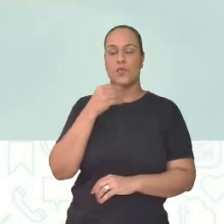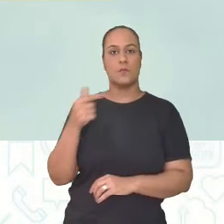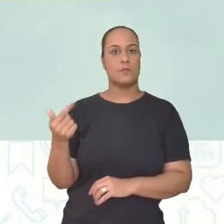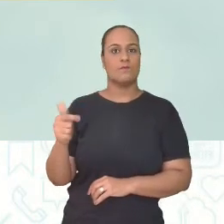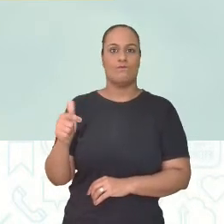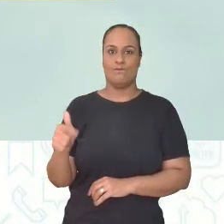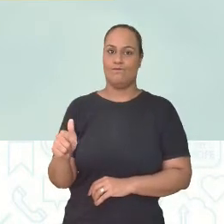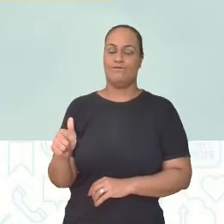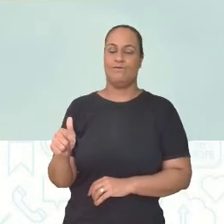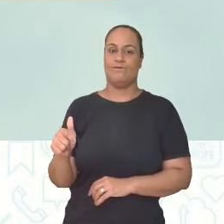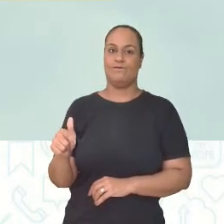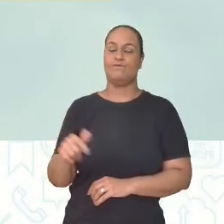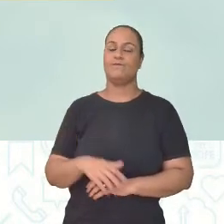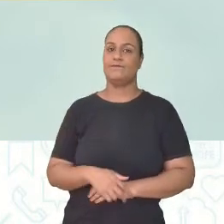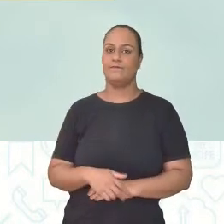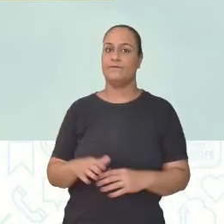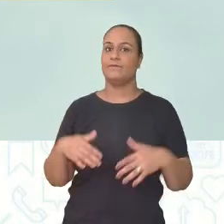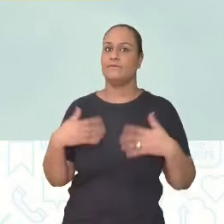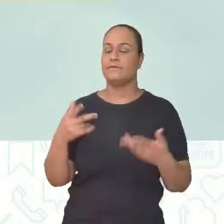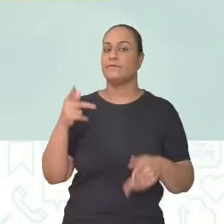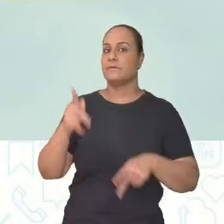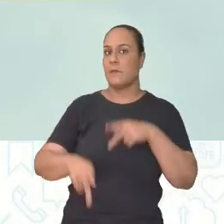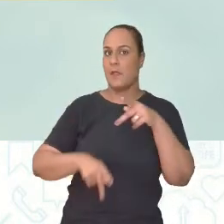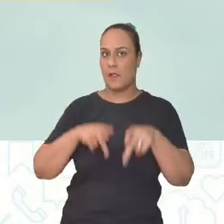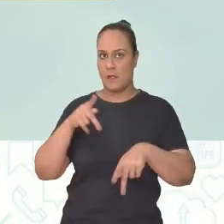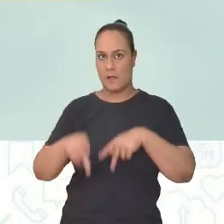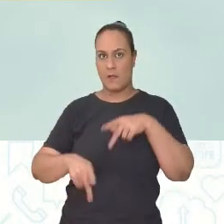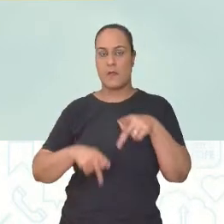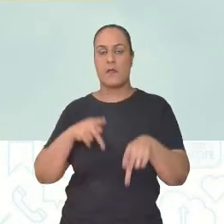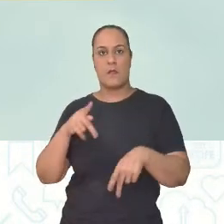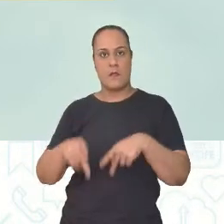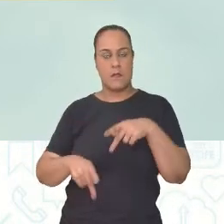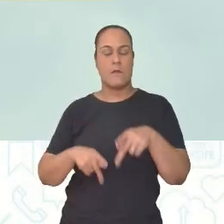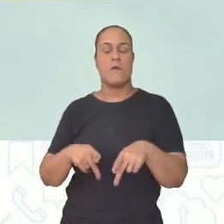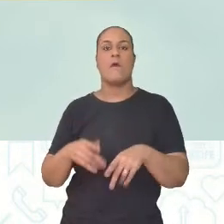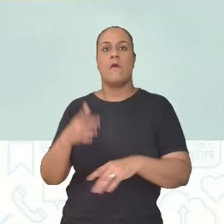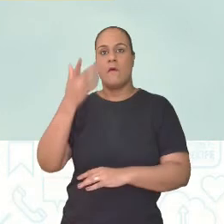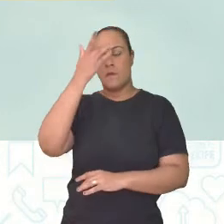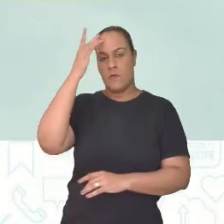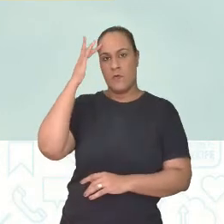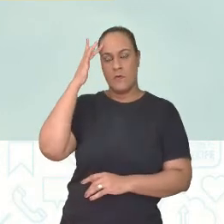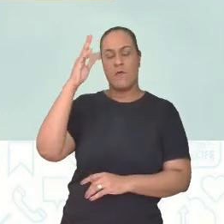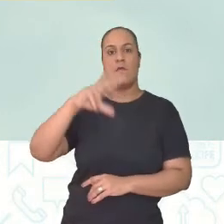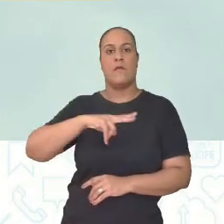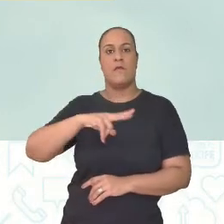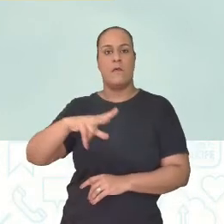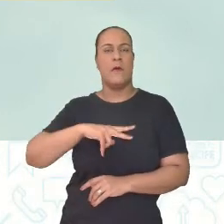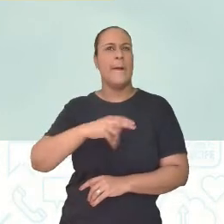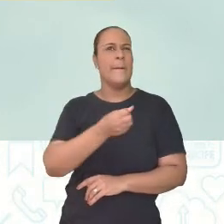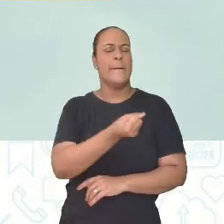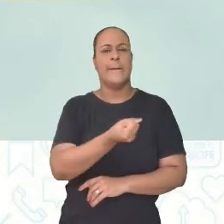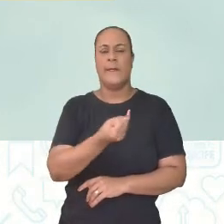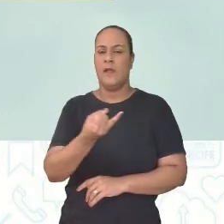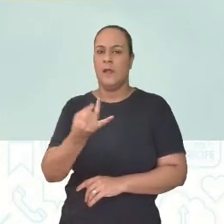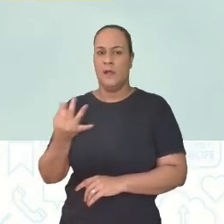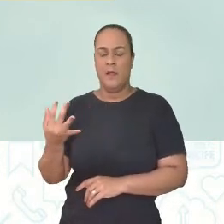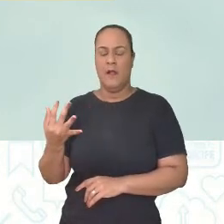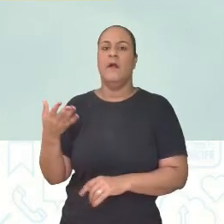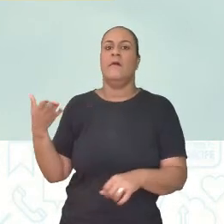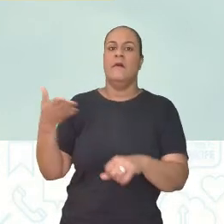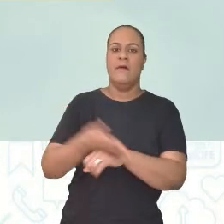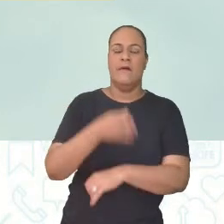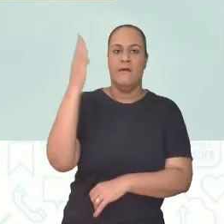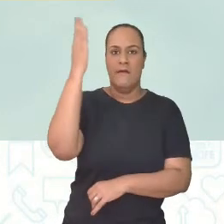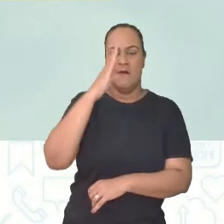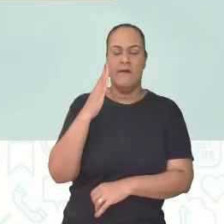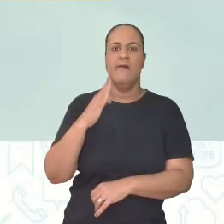tinham. Então, esse povo que veio, né, esses portugueses que chegaram, os milhares de portugueses, começaram